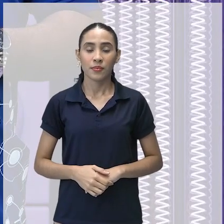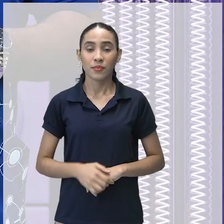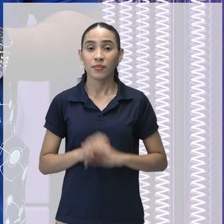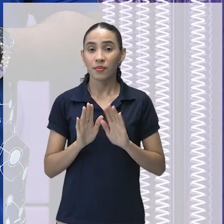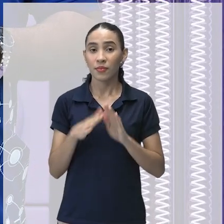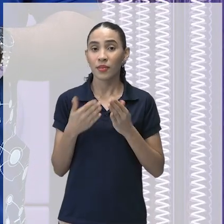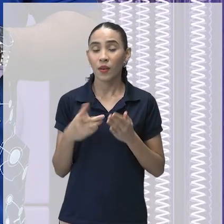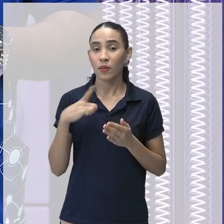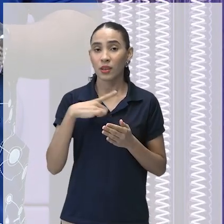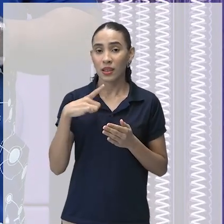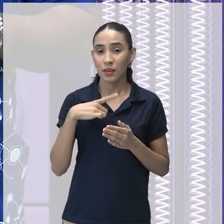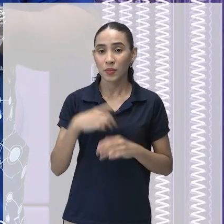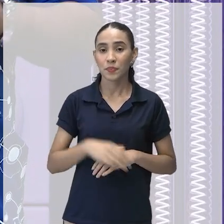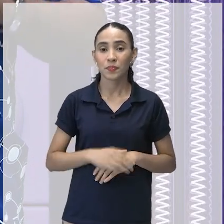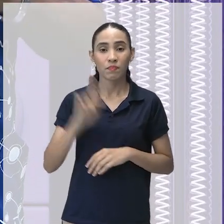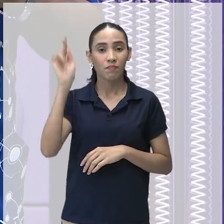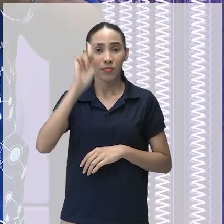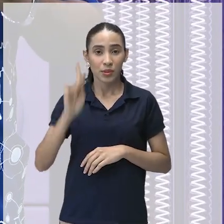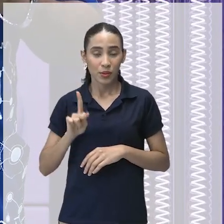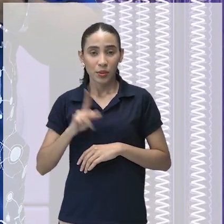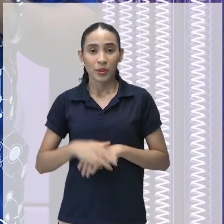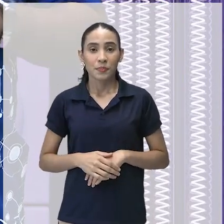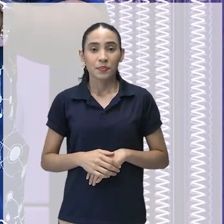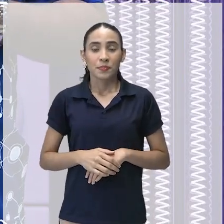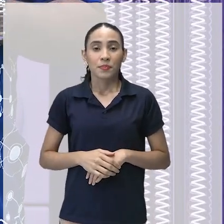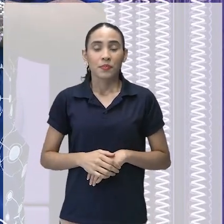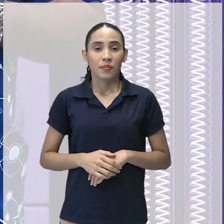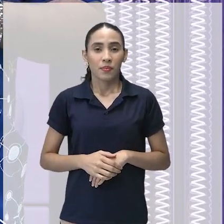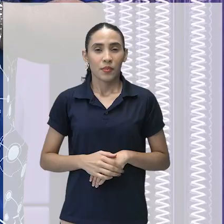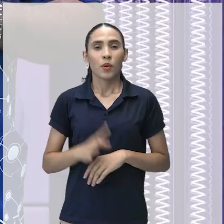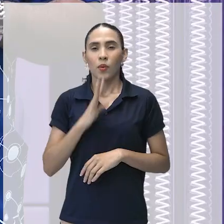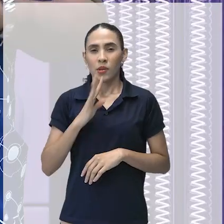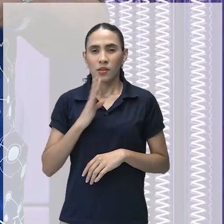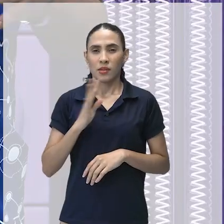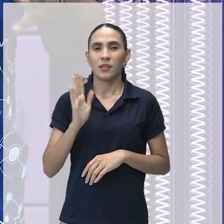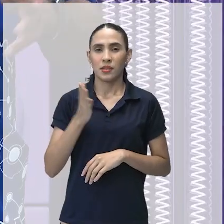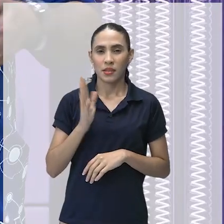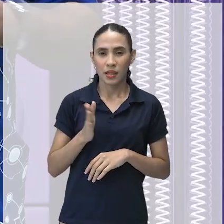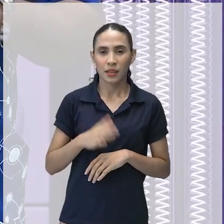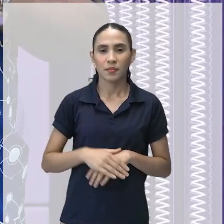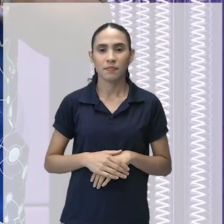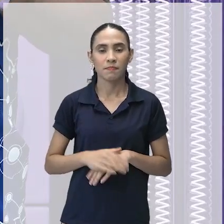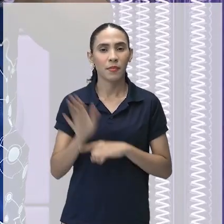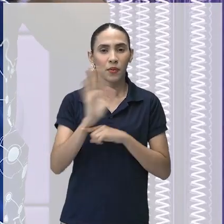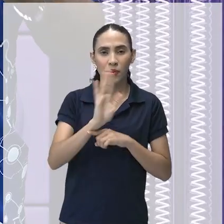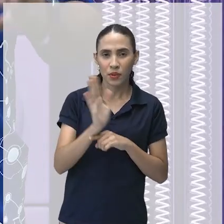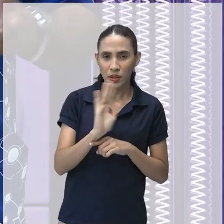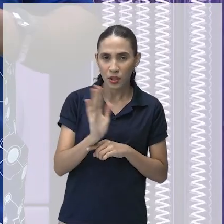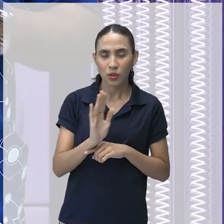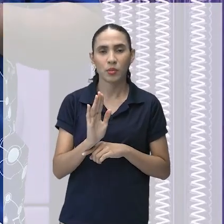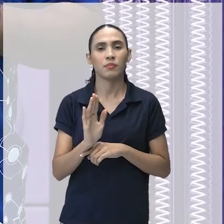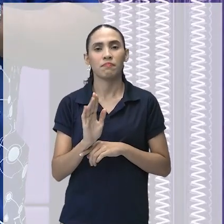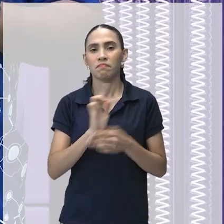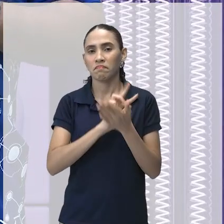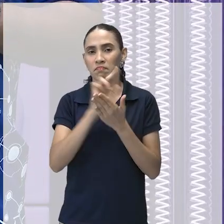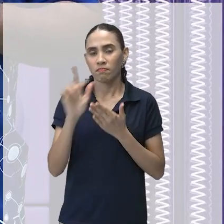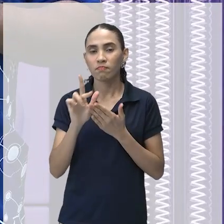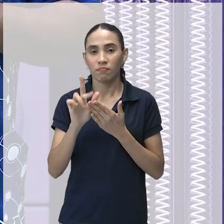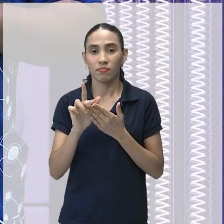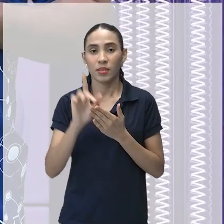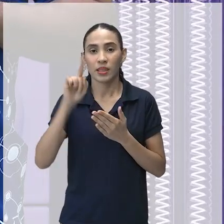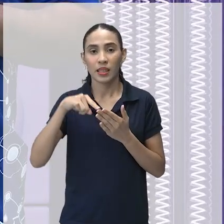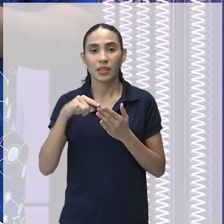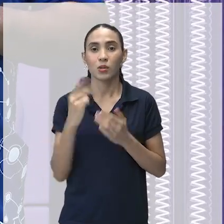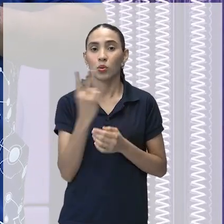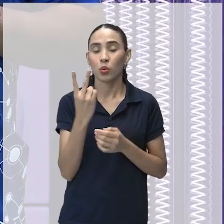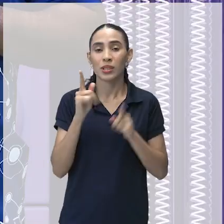Então, nós temos aí uma história bem conhecida, né? Já virou filme, virou novela, que é a história